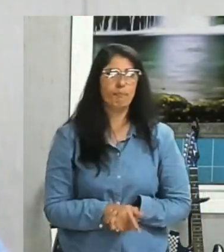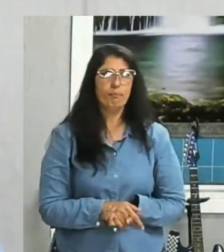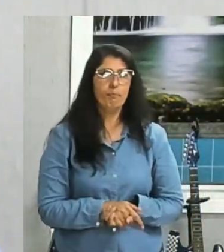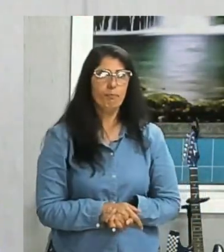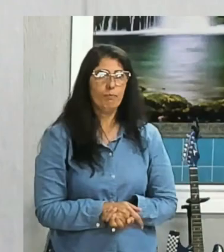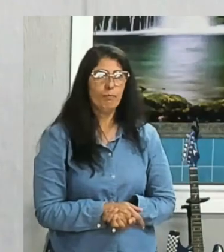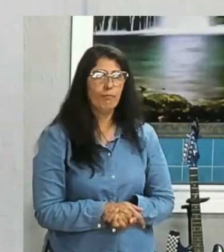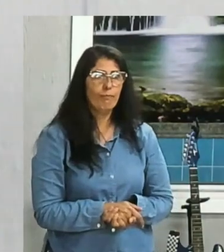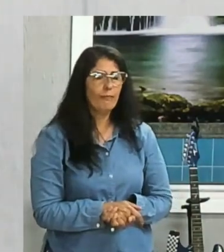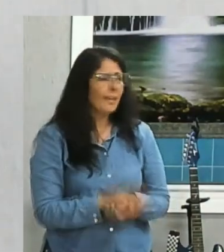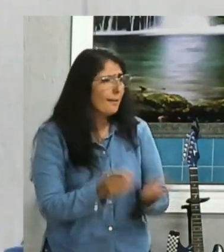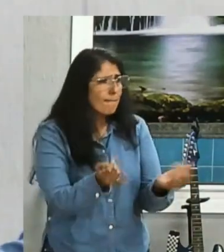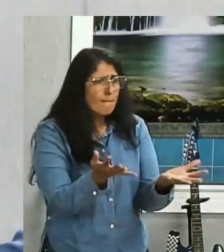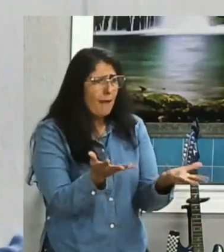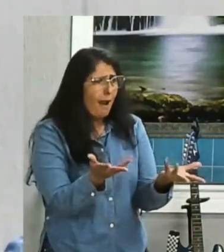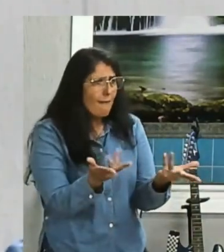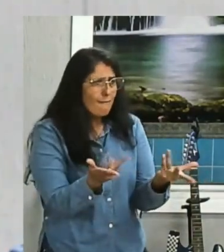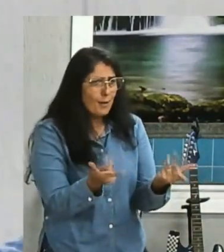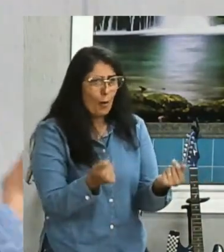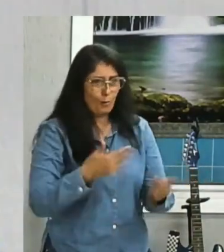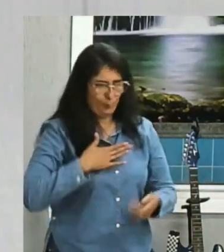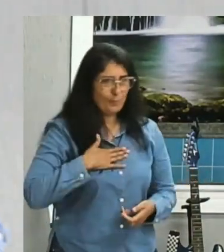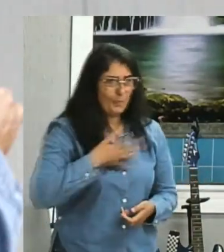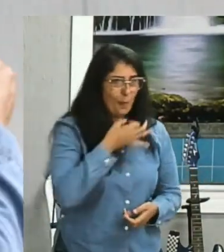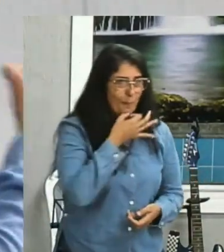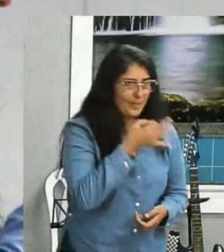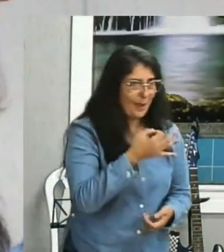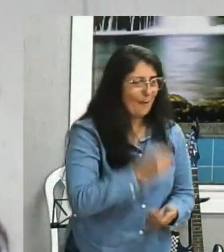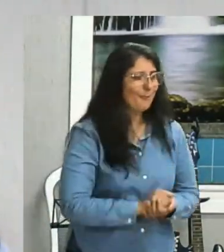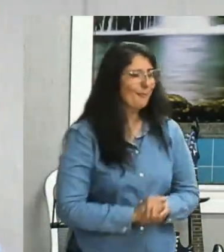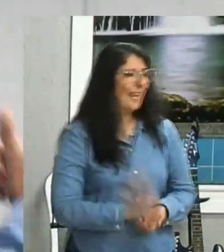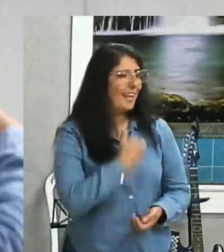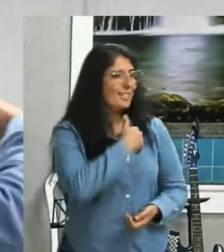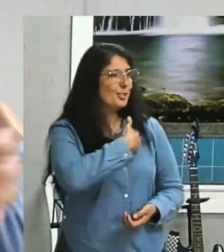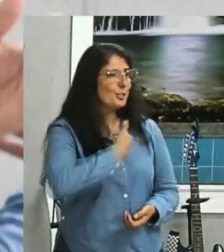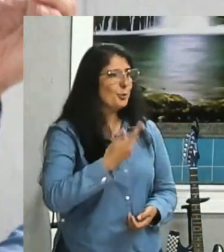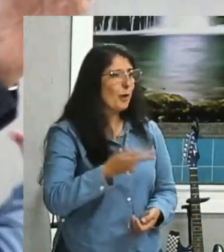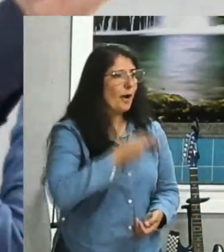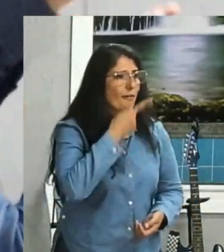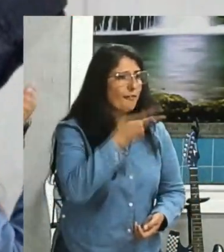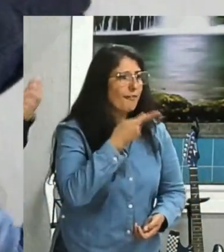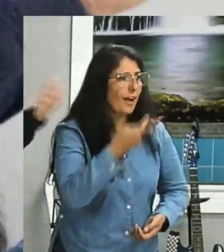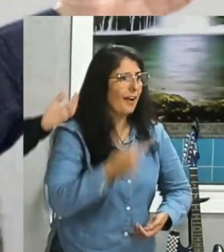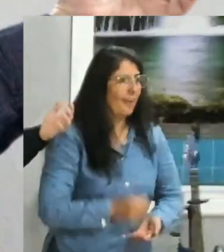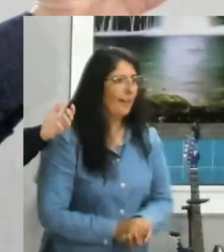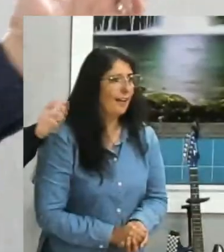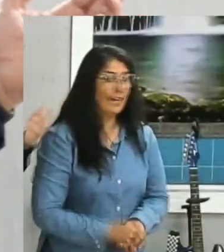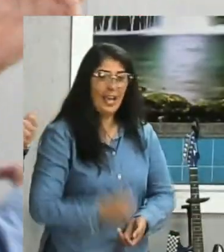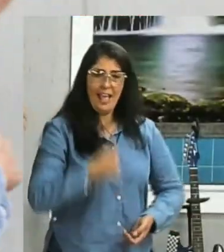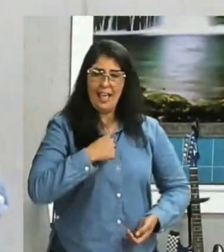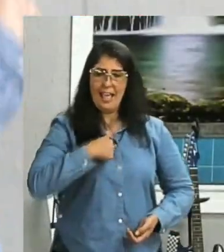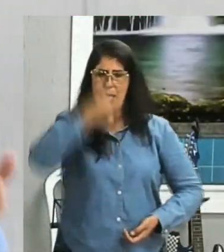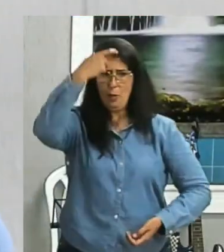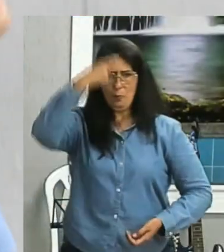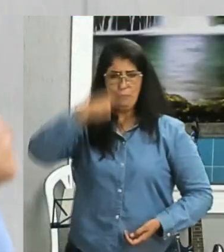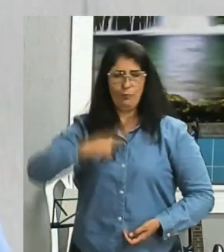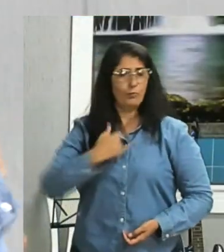o que eu acho fantástico, que João fala assim, eu, João, o pontífice João, é